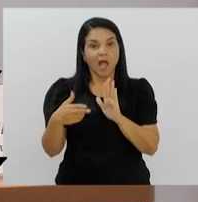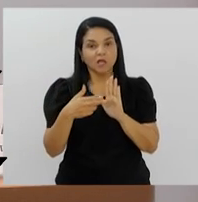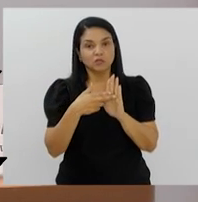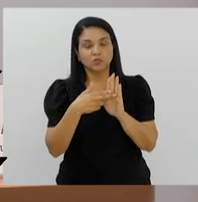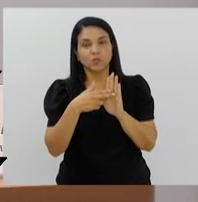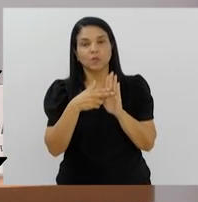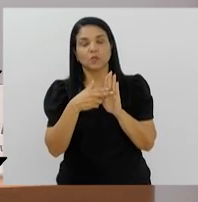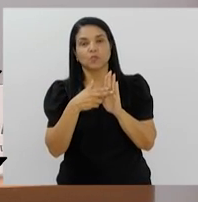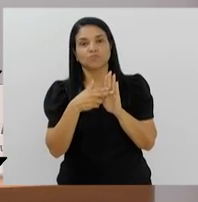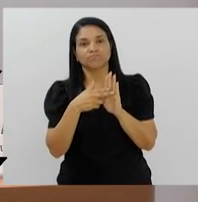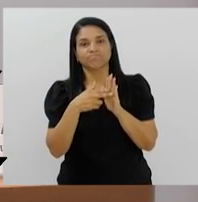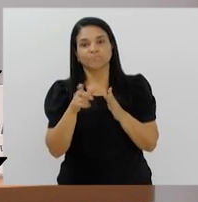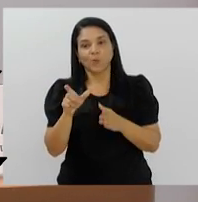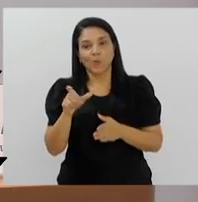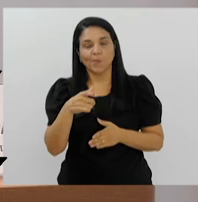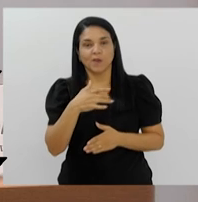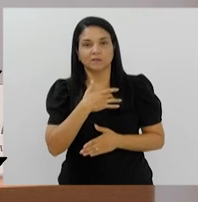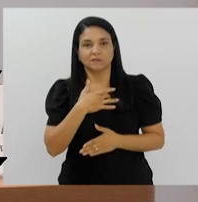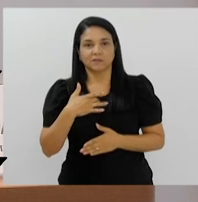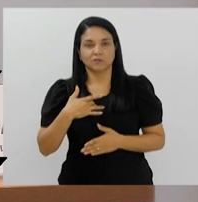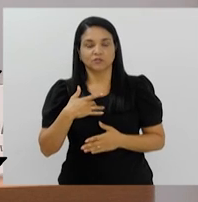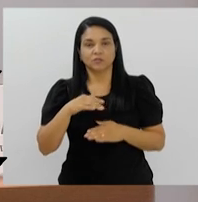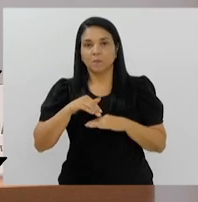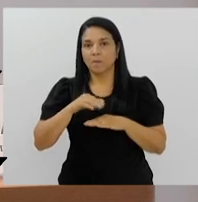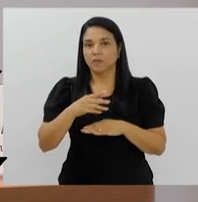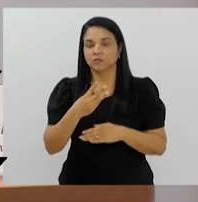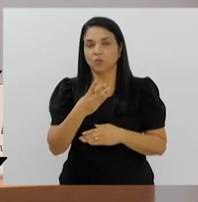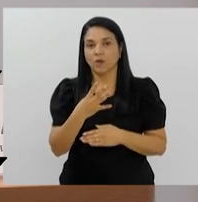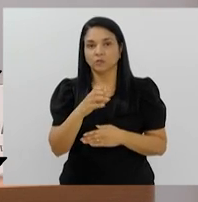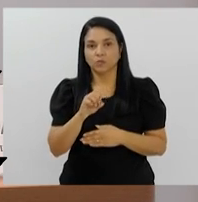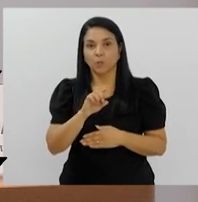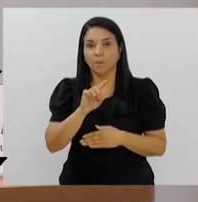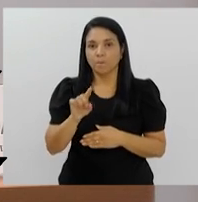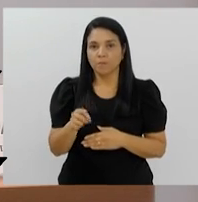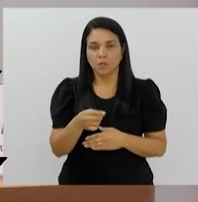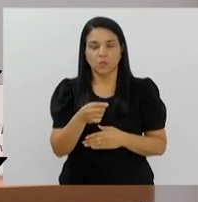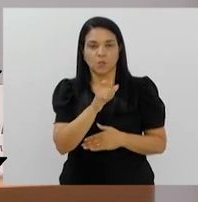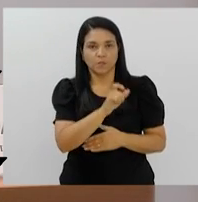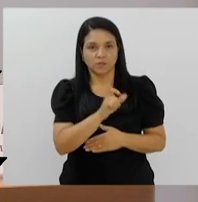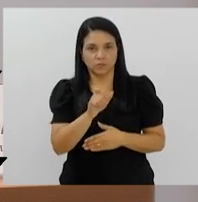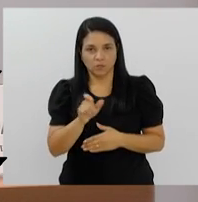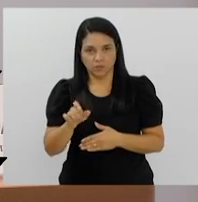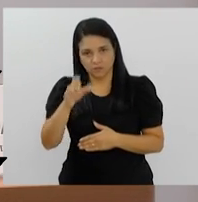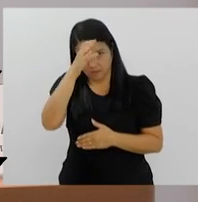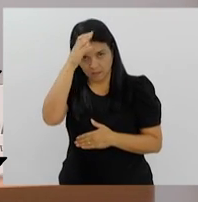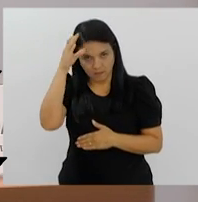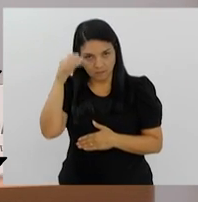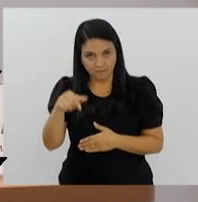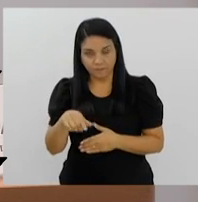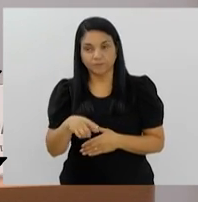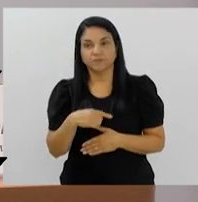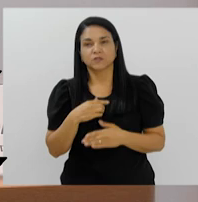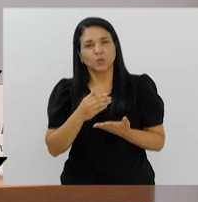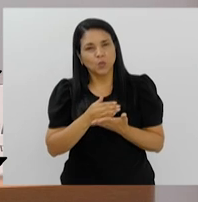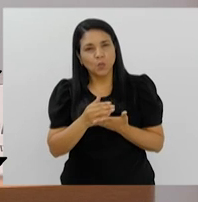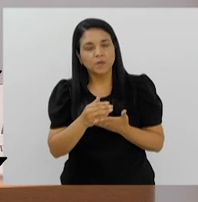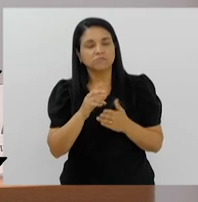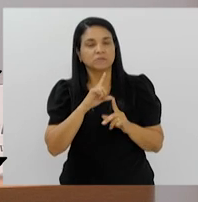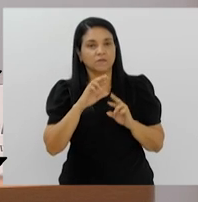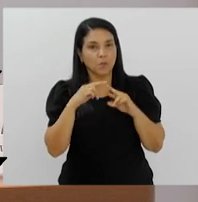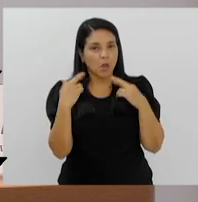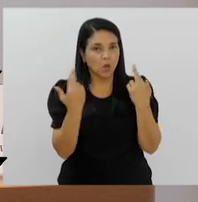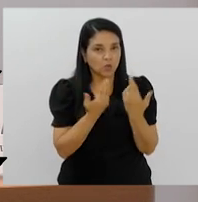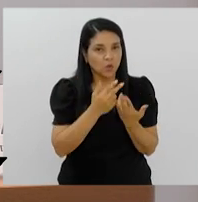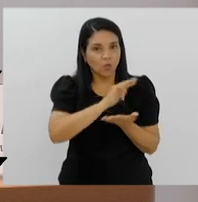beneficiários Deputado tá eh em princípio tá eh houve houve uma reunião com